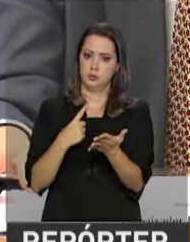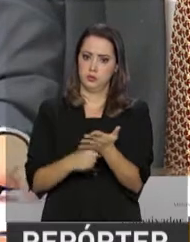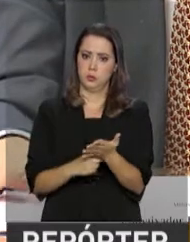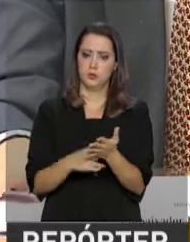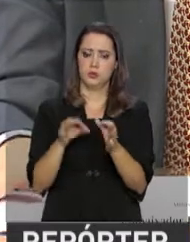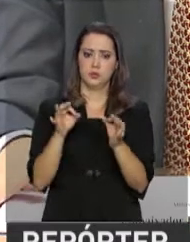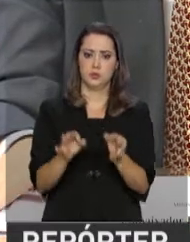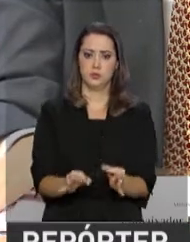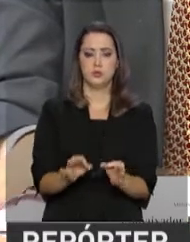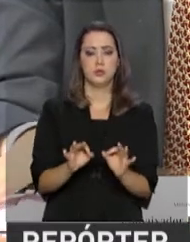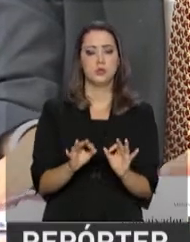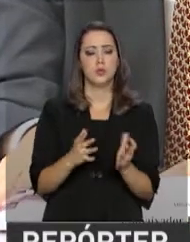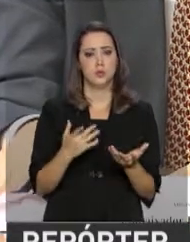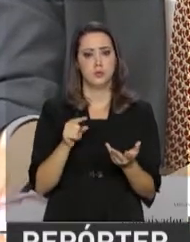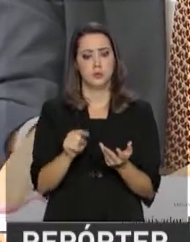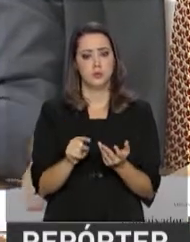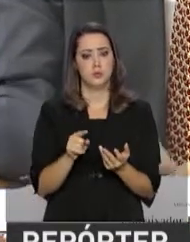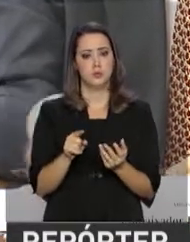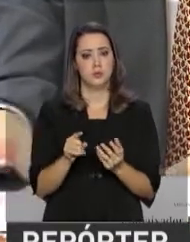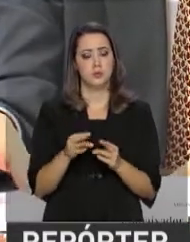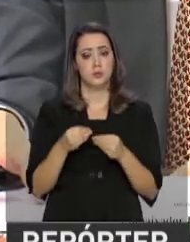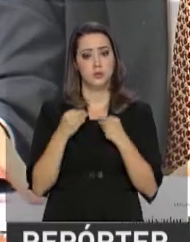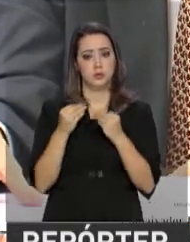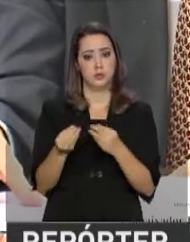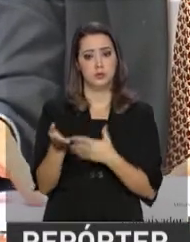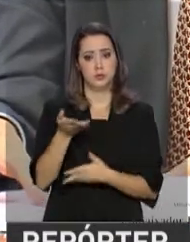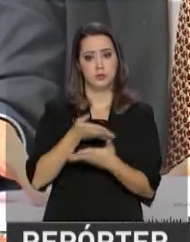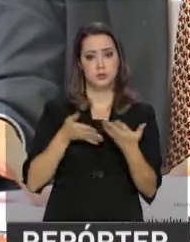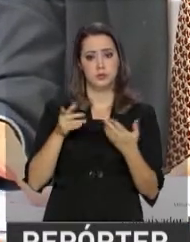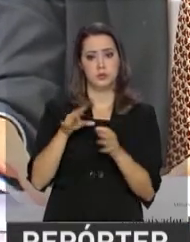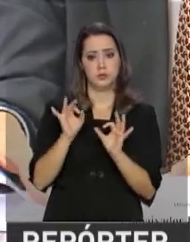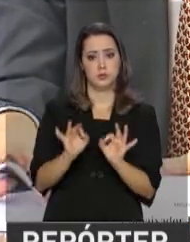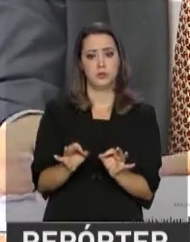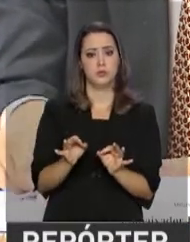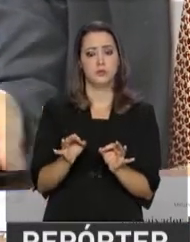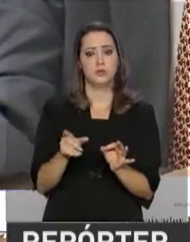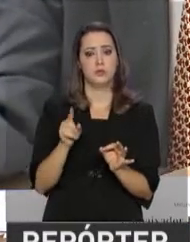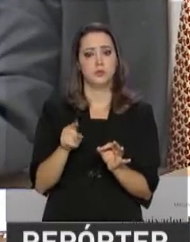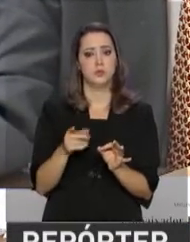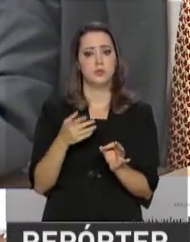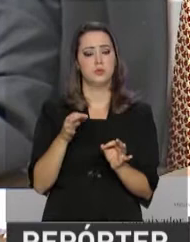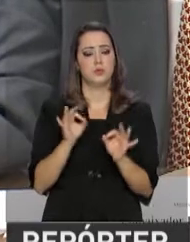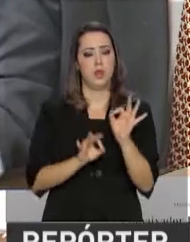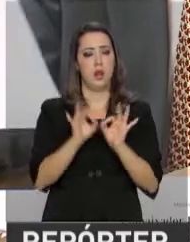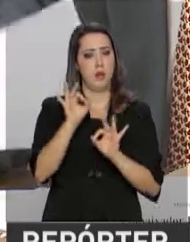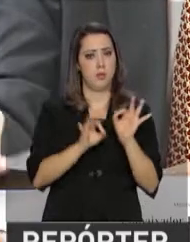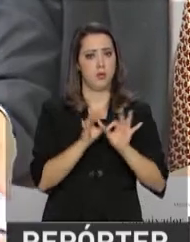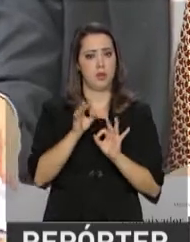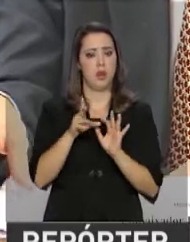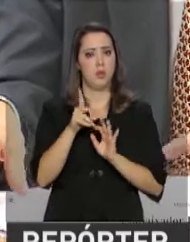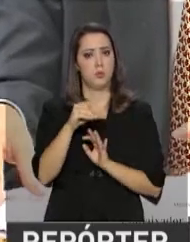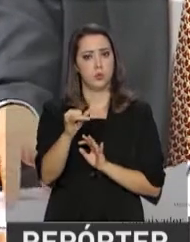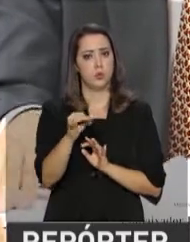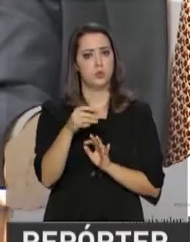o ponto final, e deram aos negociadores essa instrução de montarem um calendário